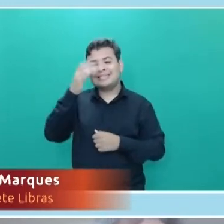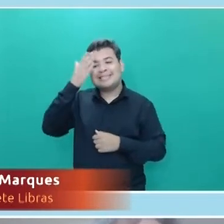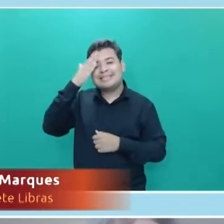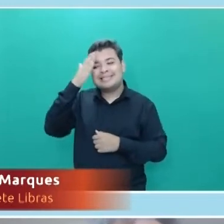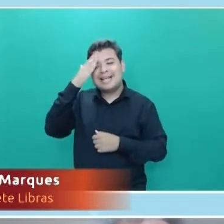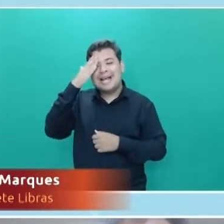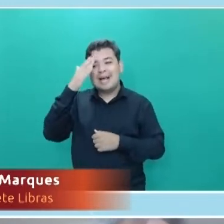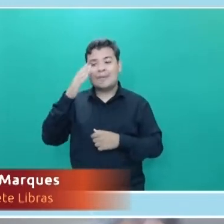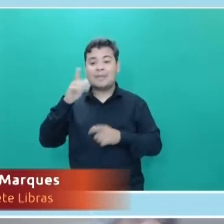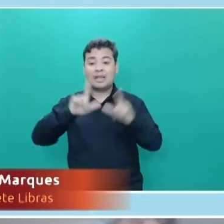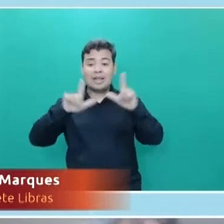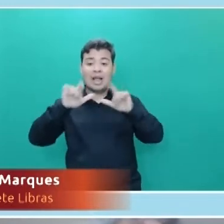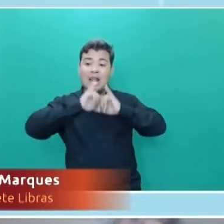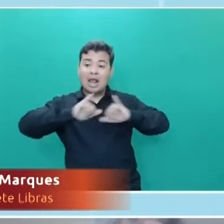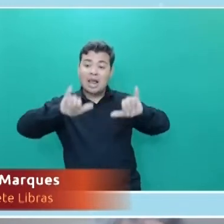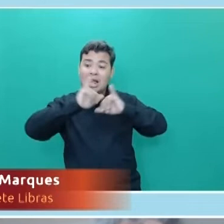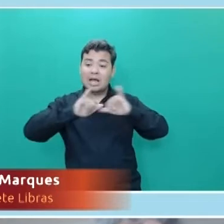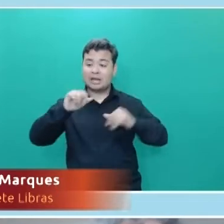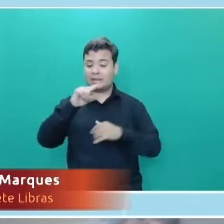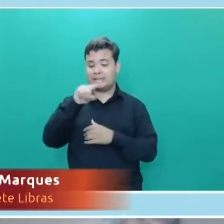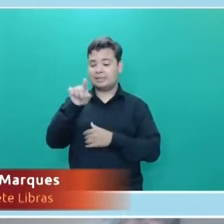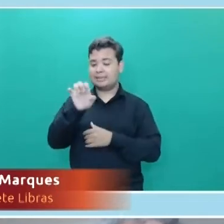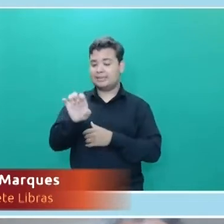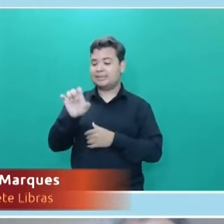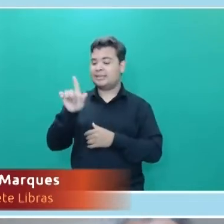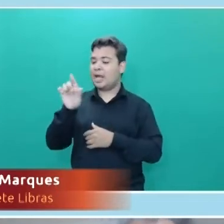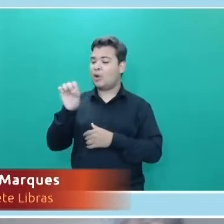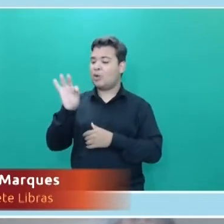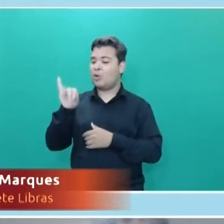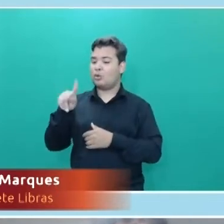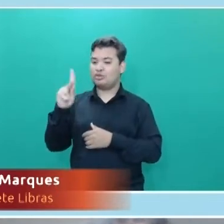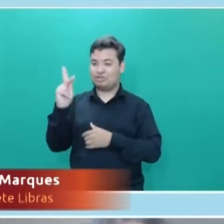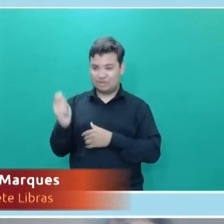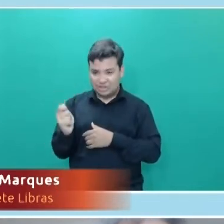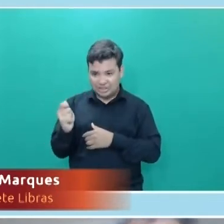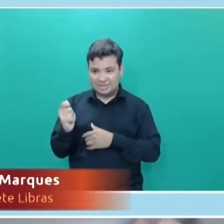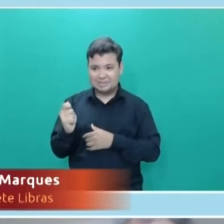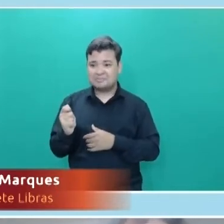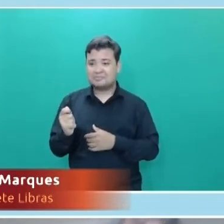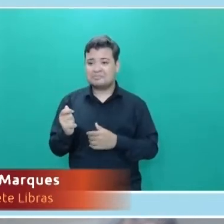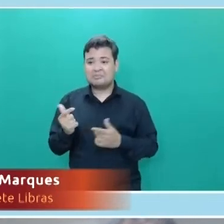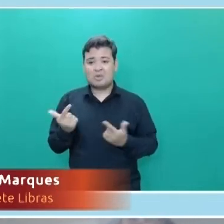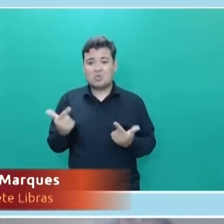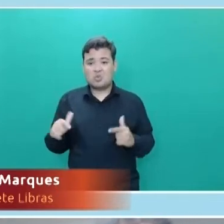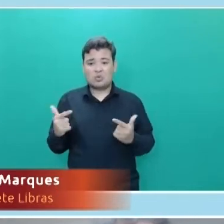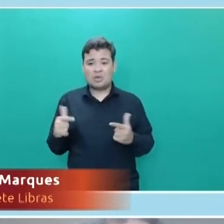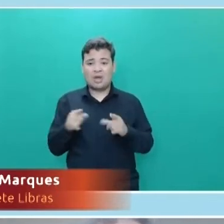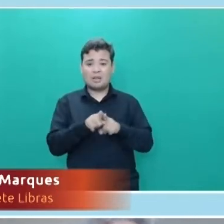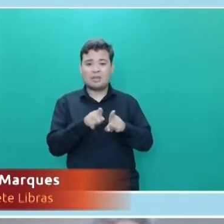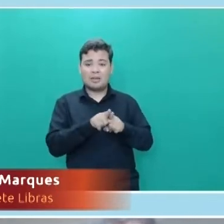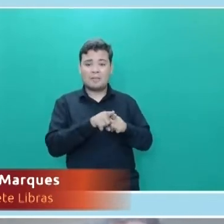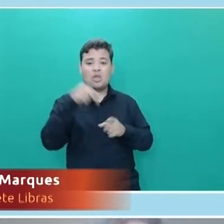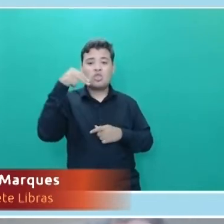comercial da tarde na televisão, nem no intervalo da novela Pantanal à Noite.